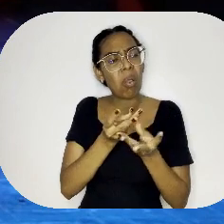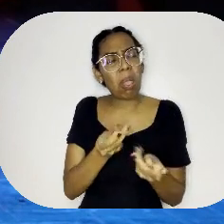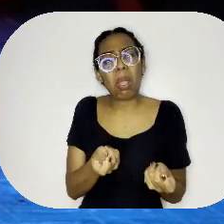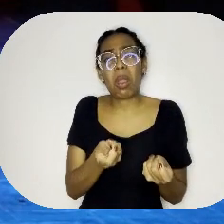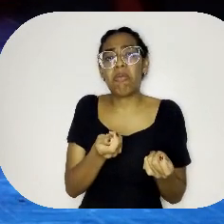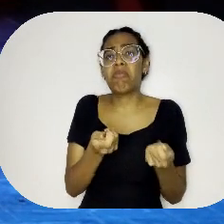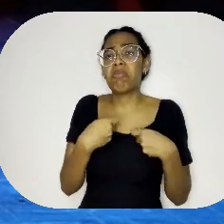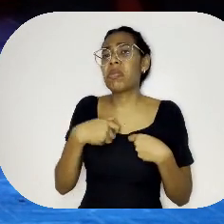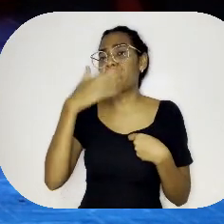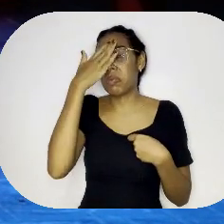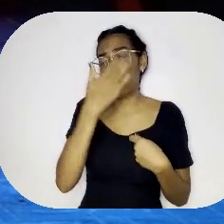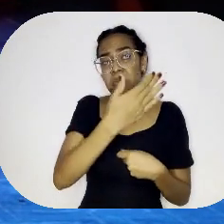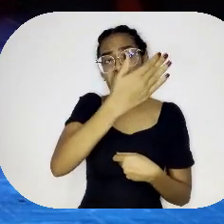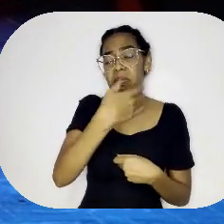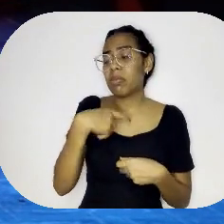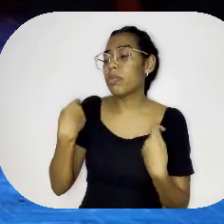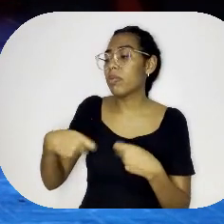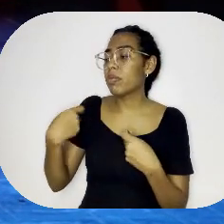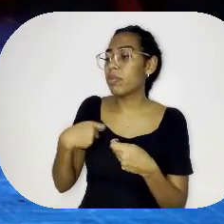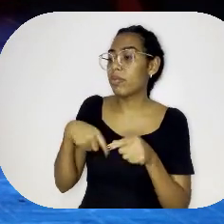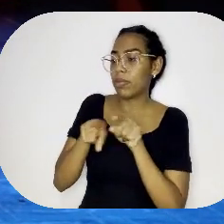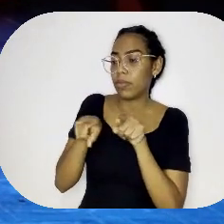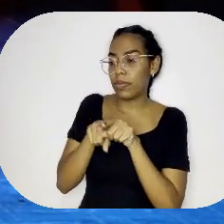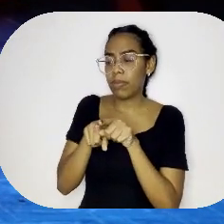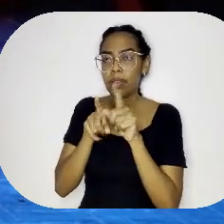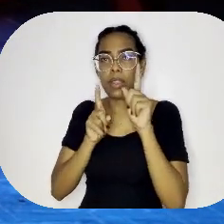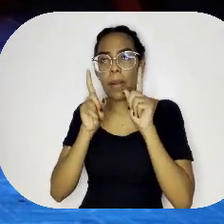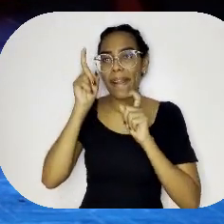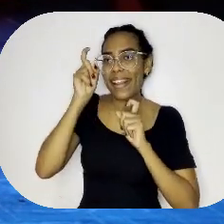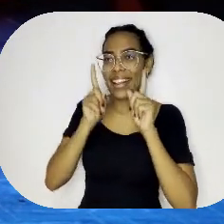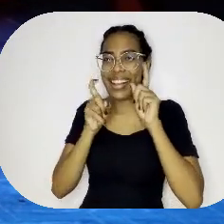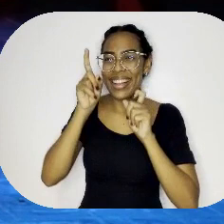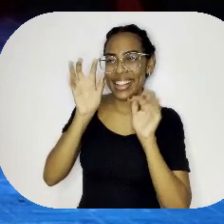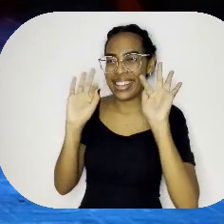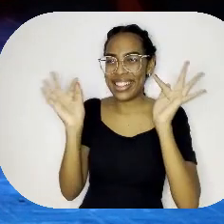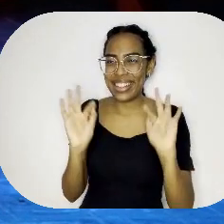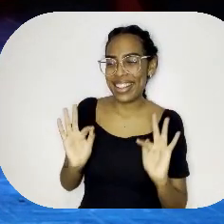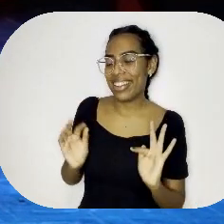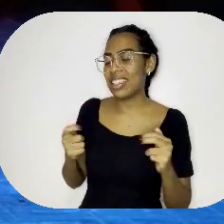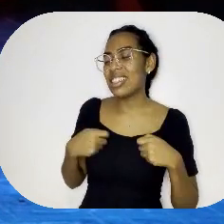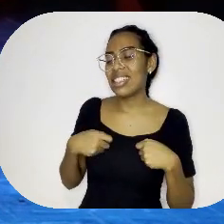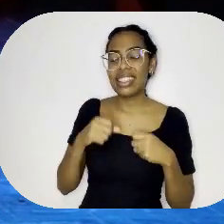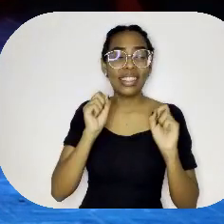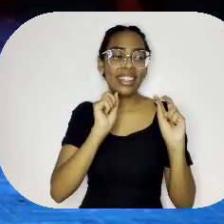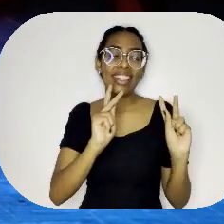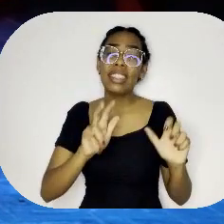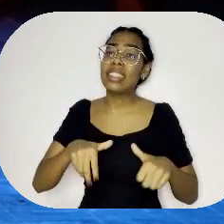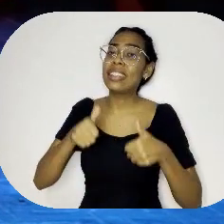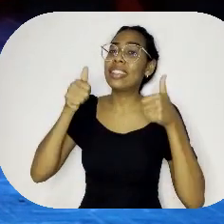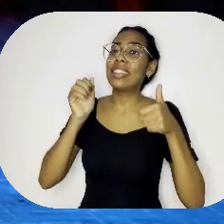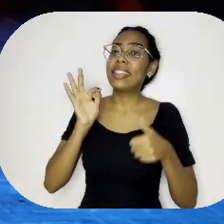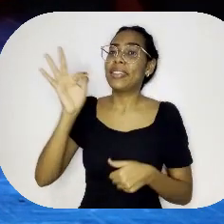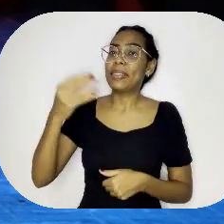deve lutar pela xepa da feira e dizer que está recompensado. Você deve